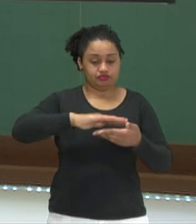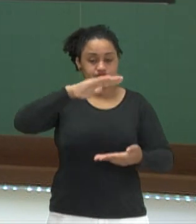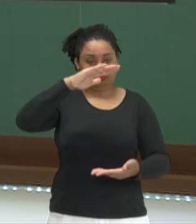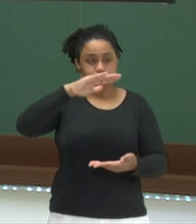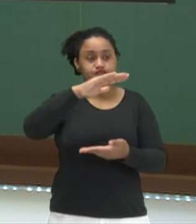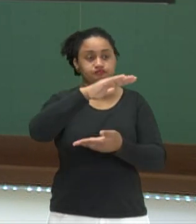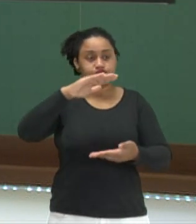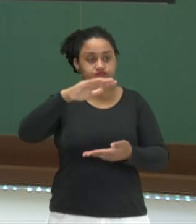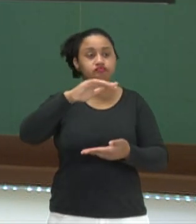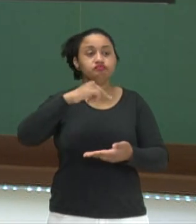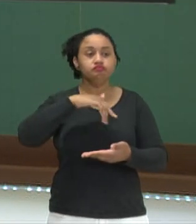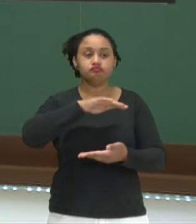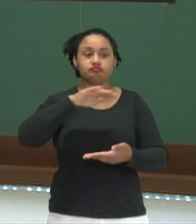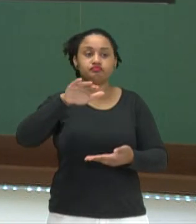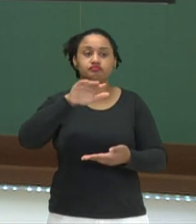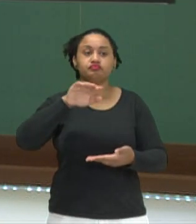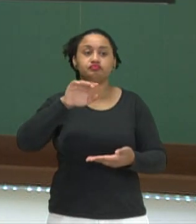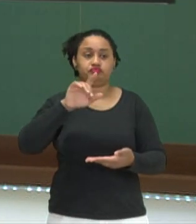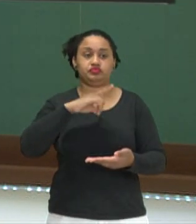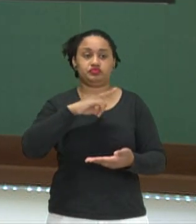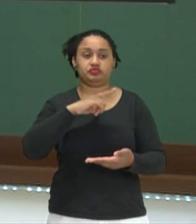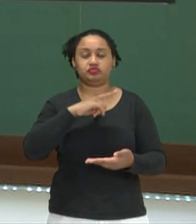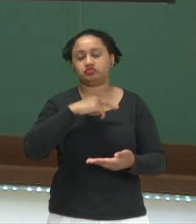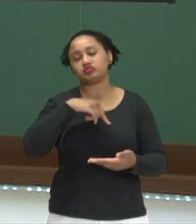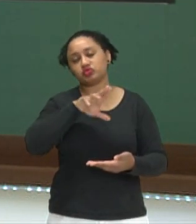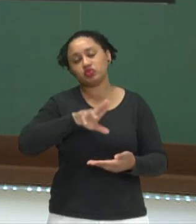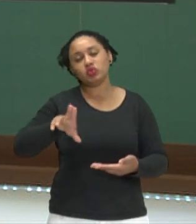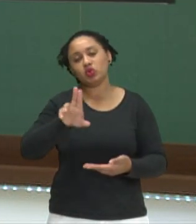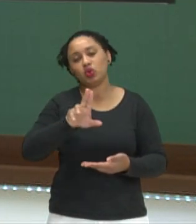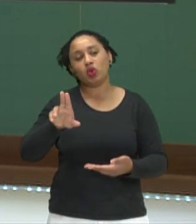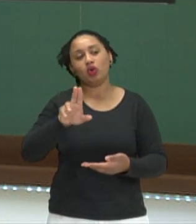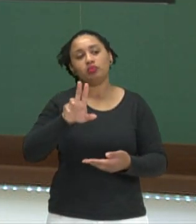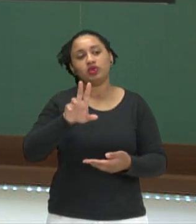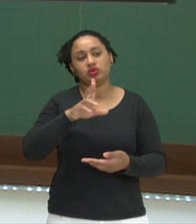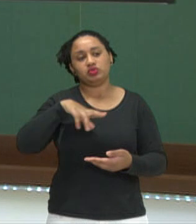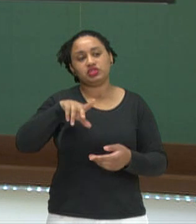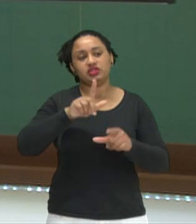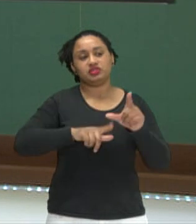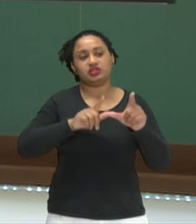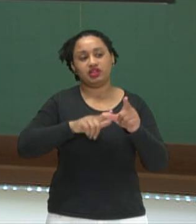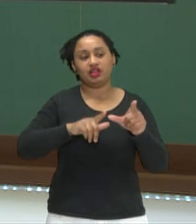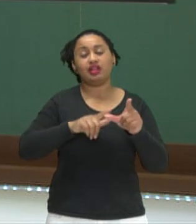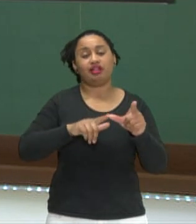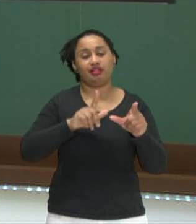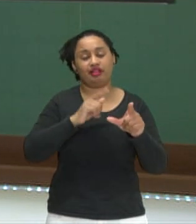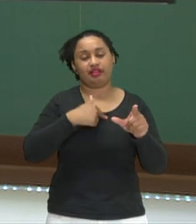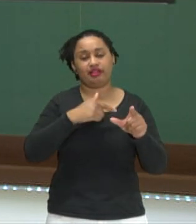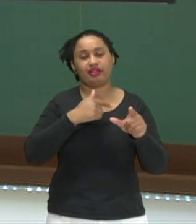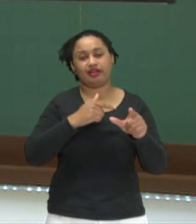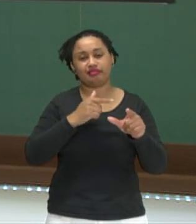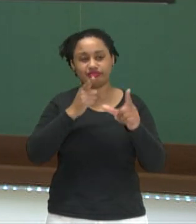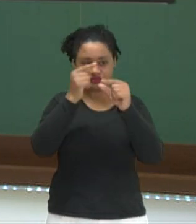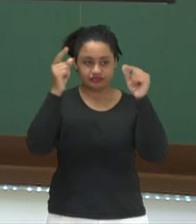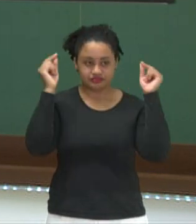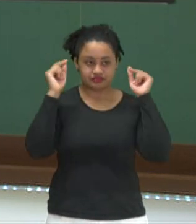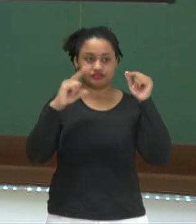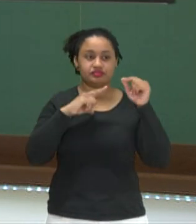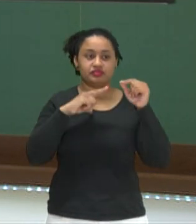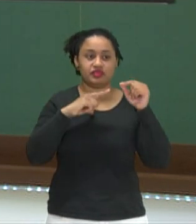eles. Os planos, a gente já sabe, a gente dá nome usando as letras gregas, né? Então o plano alfa e o plano